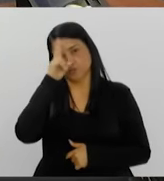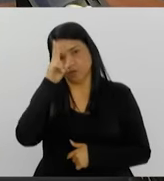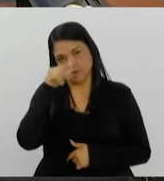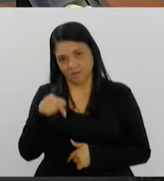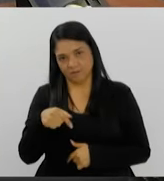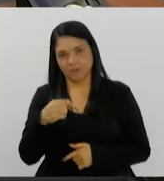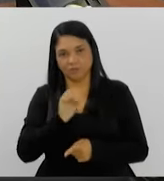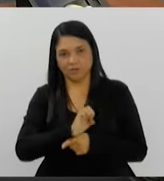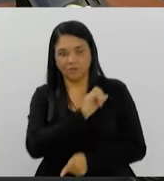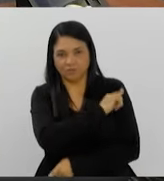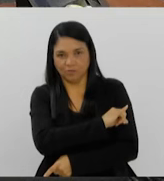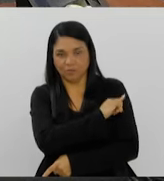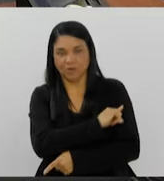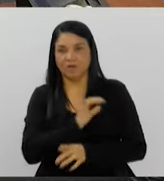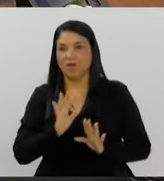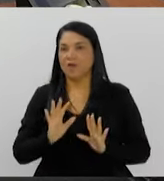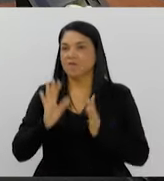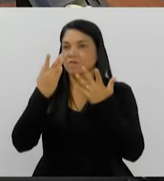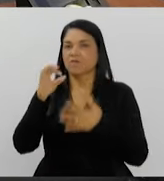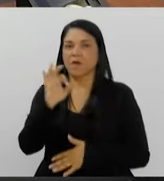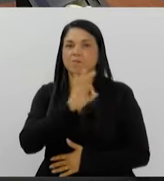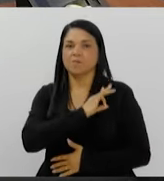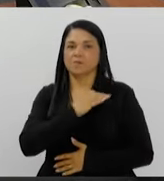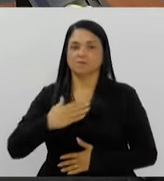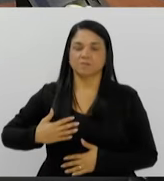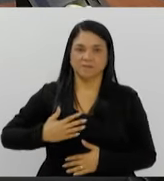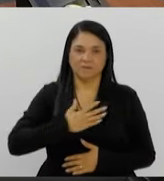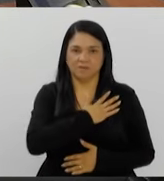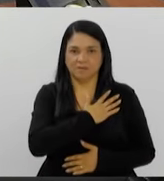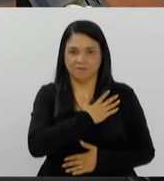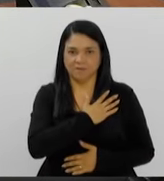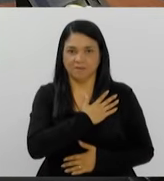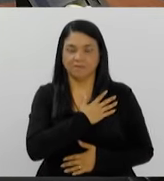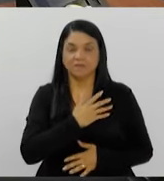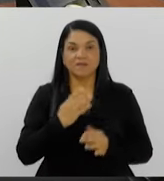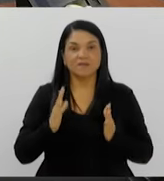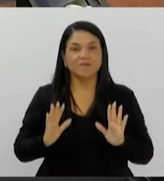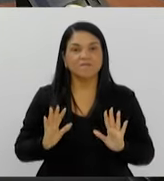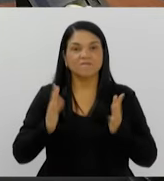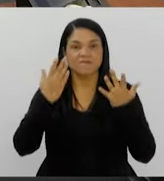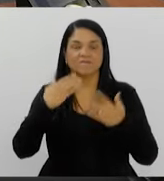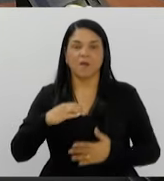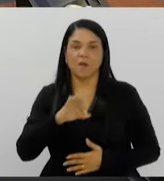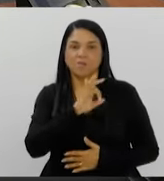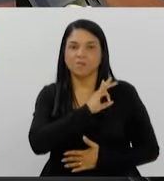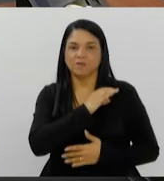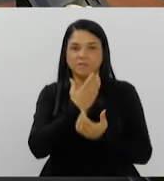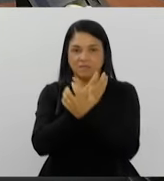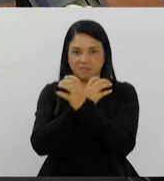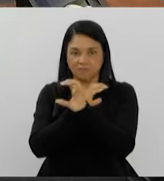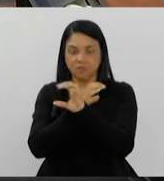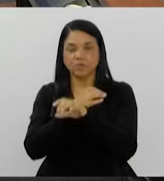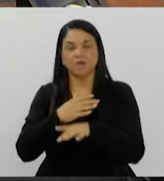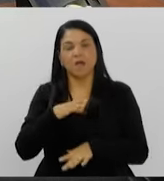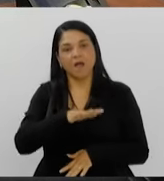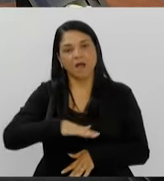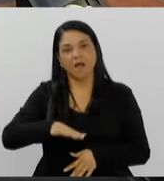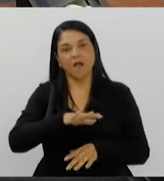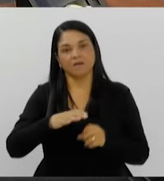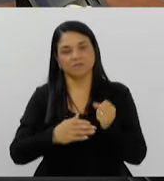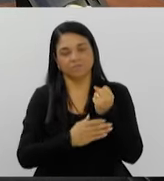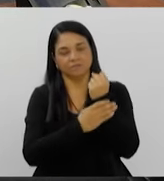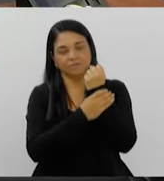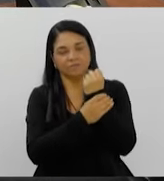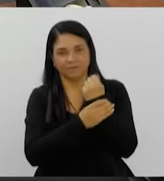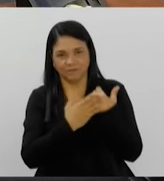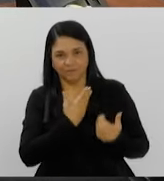Presidente viva Polícia Militar viva Polícia Civil viva área de segurança pública Muito obrigado